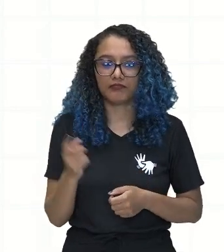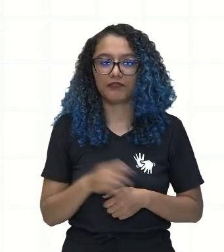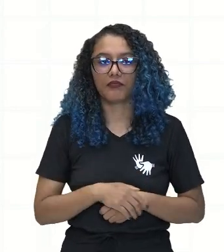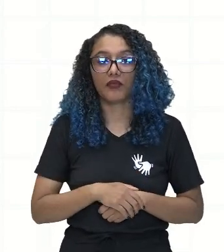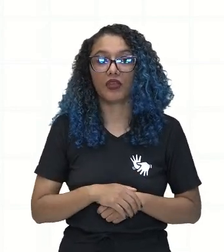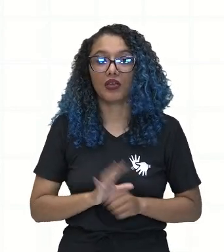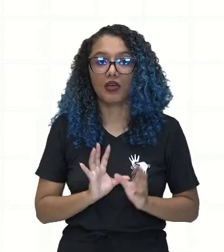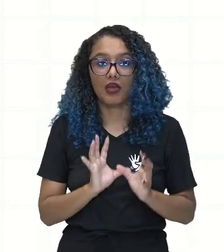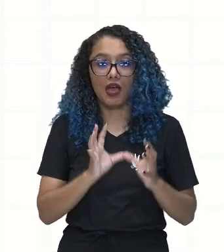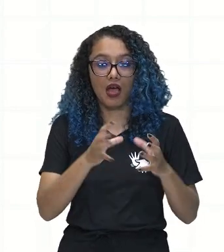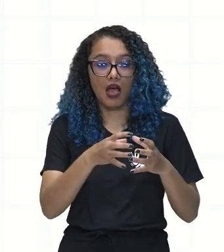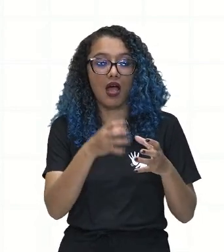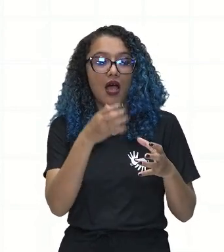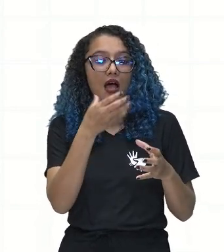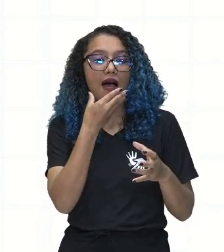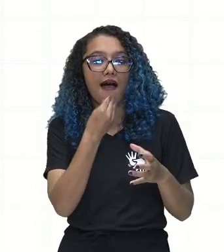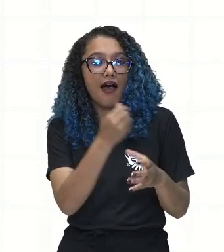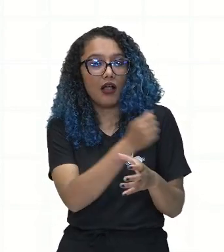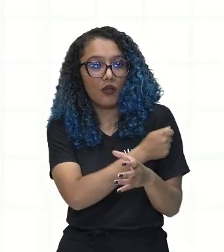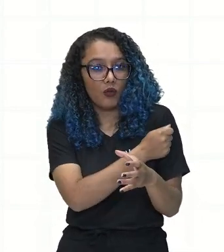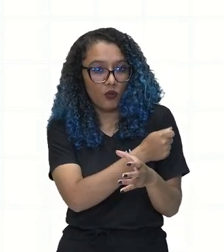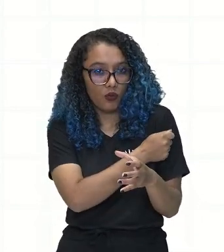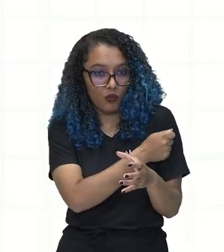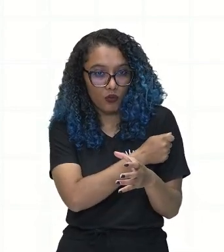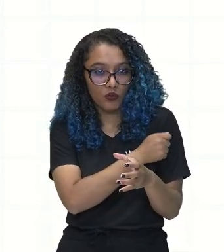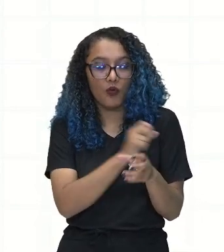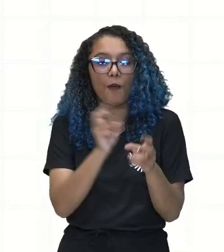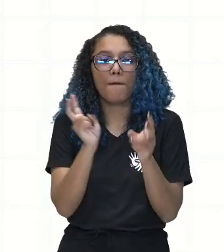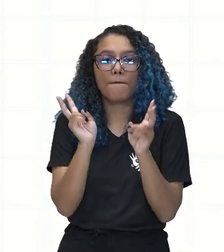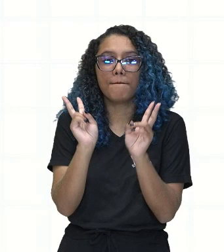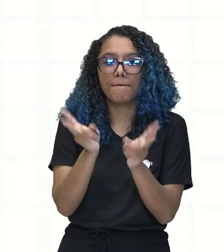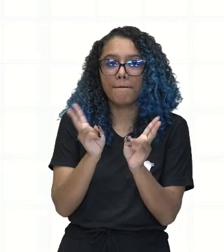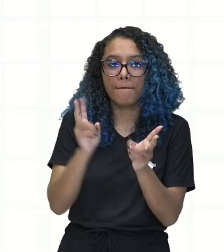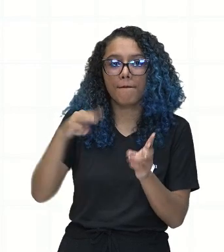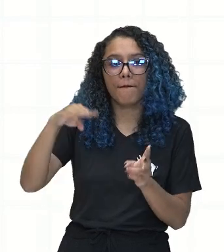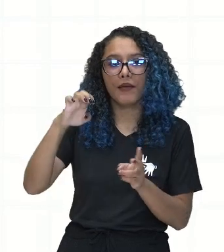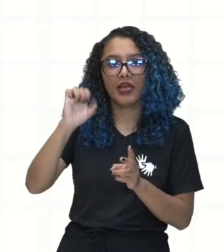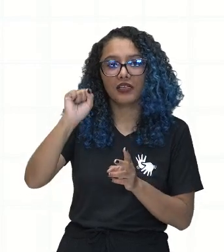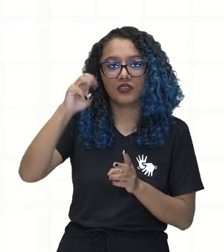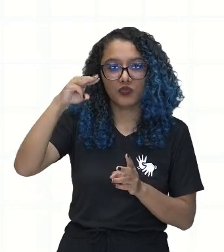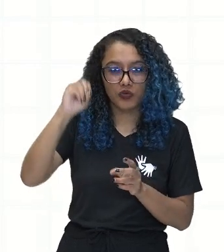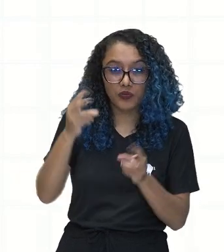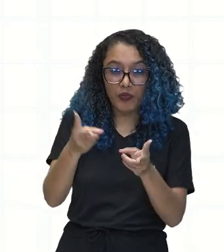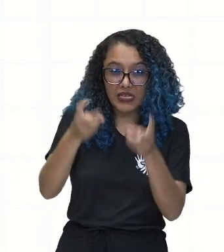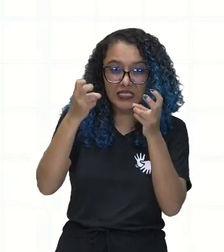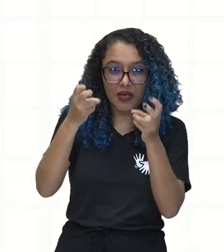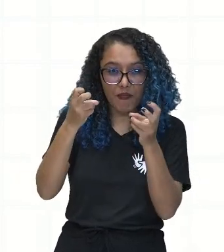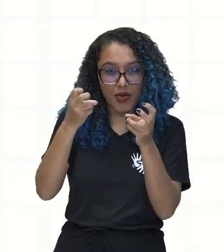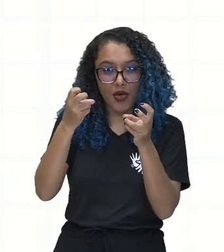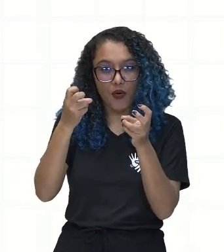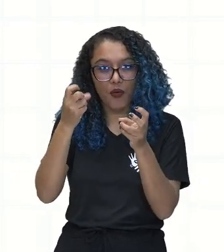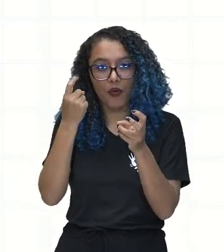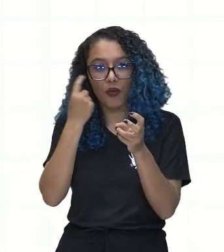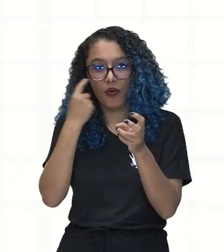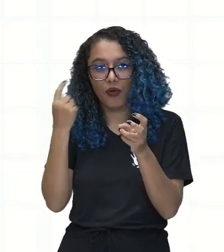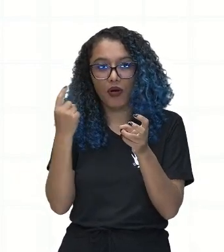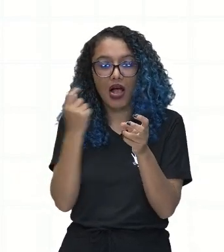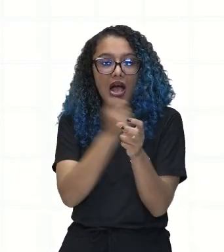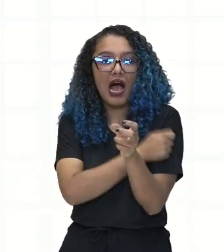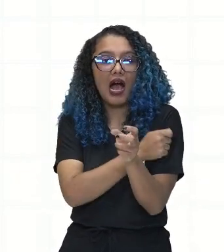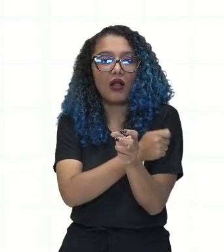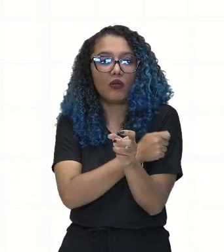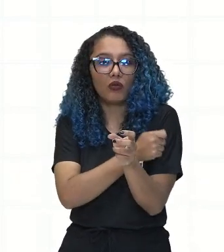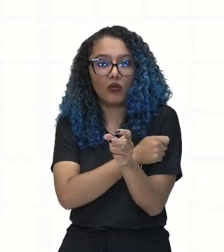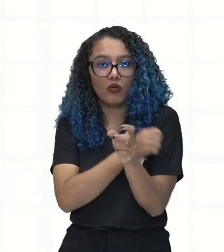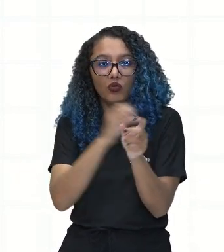alunos mesmos. Notem aí, olha só. O adjetivo está no plural. Alunos. Os artigos